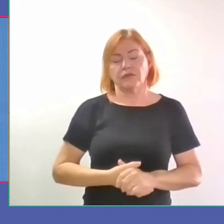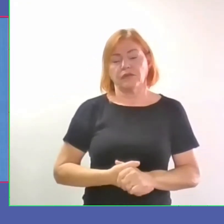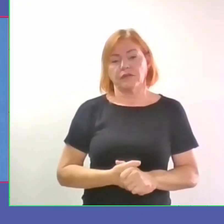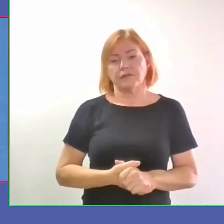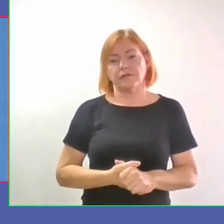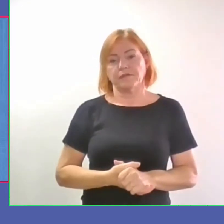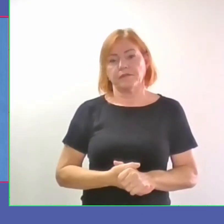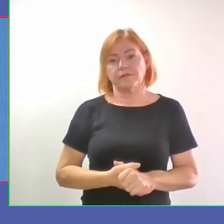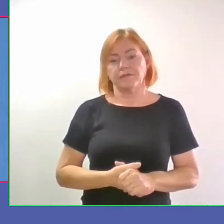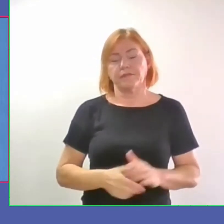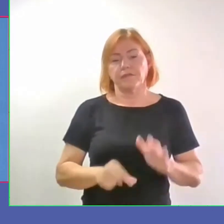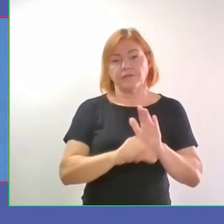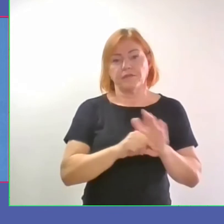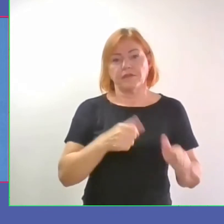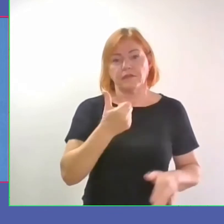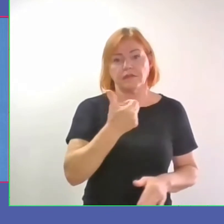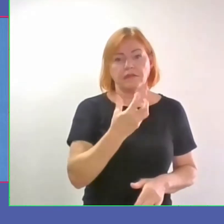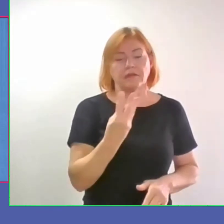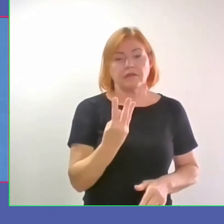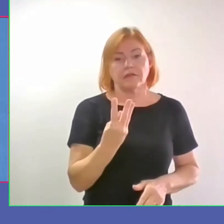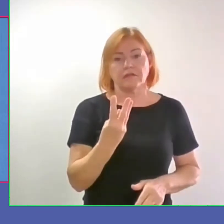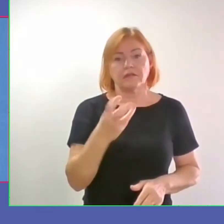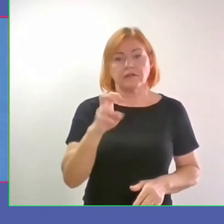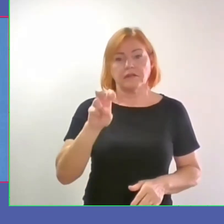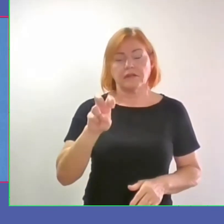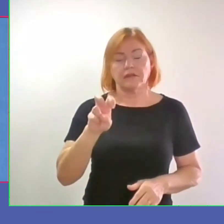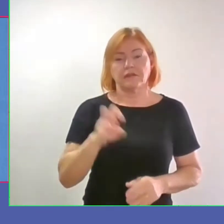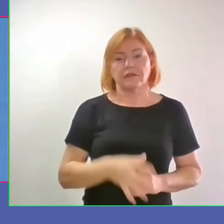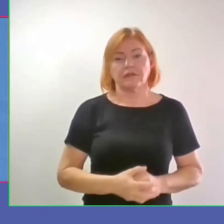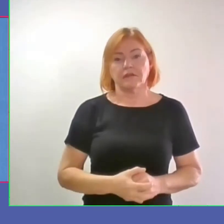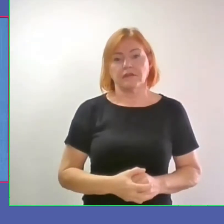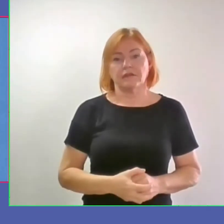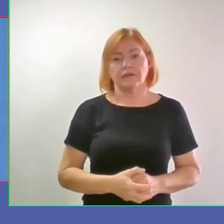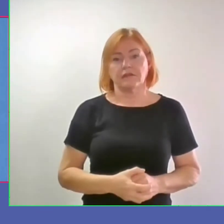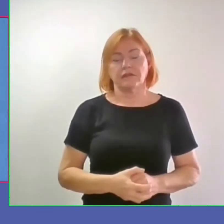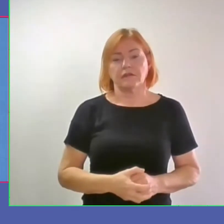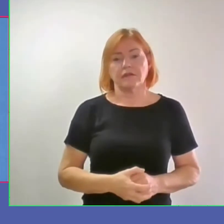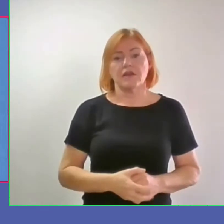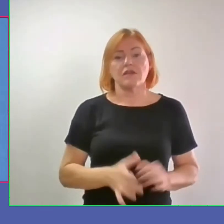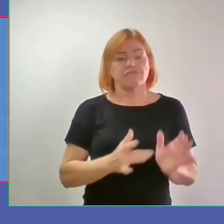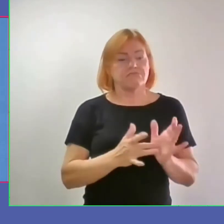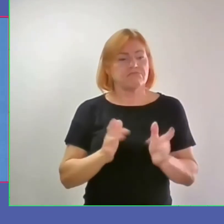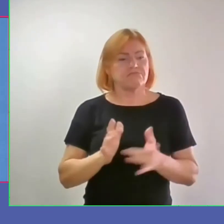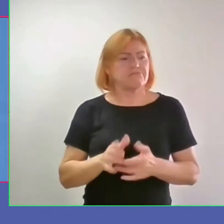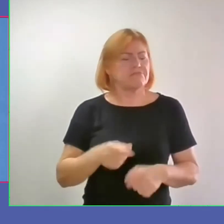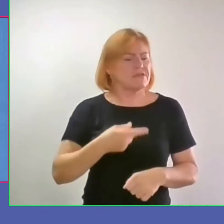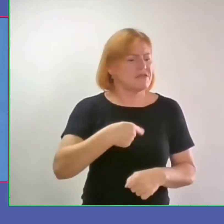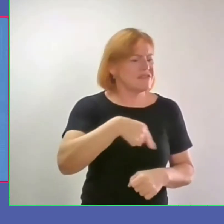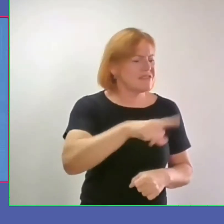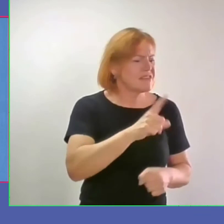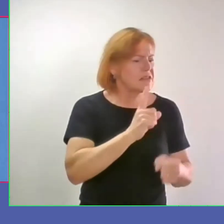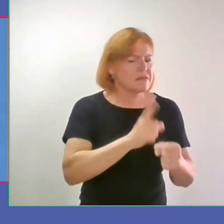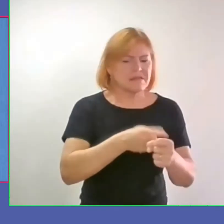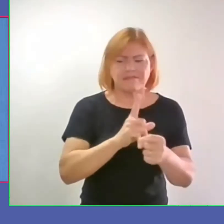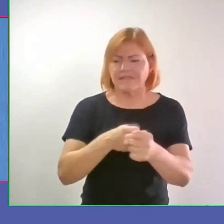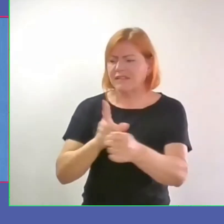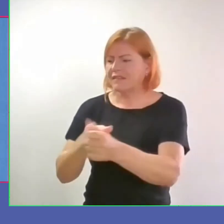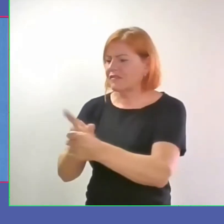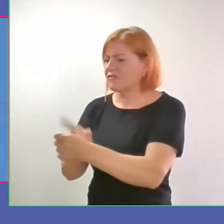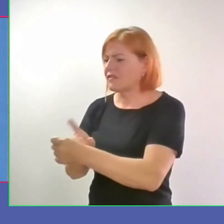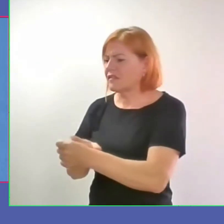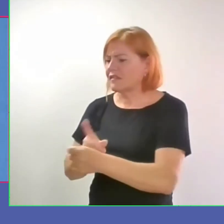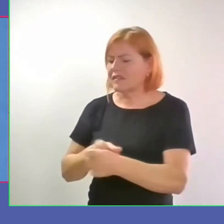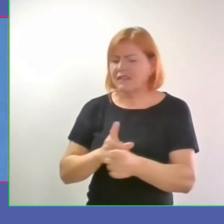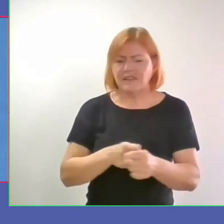versículo 35. E percorria Jesus todas as cidades e